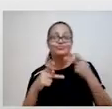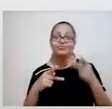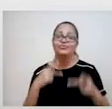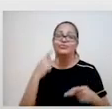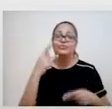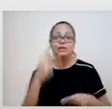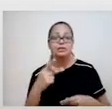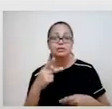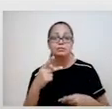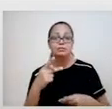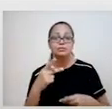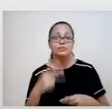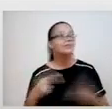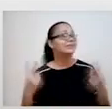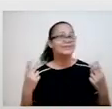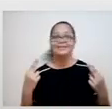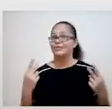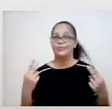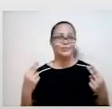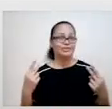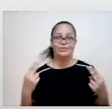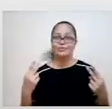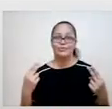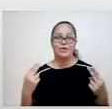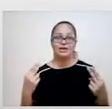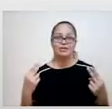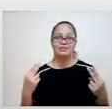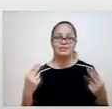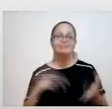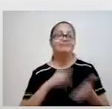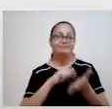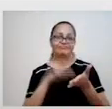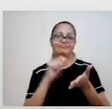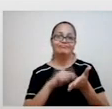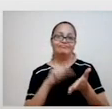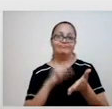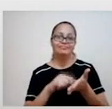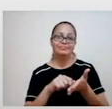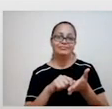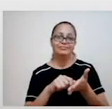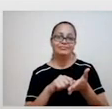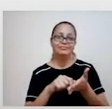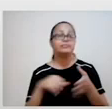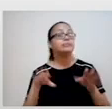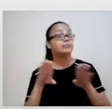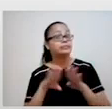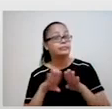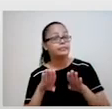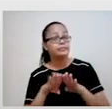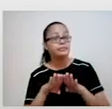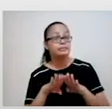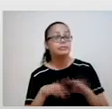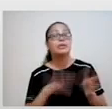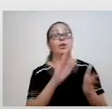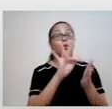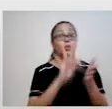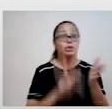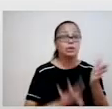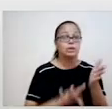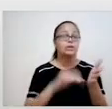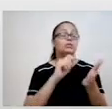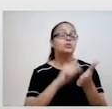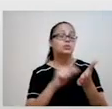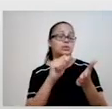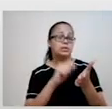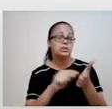Então, não é igual, não dá para escrever do jeito que nós falamos. Vimos também que o texto escrito, ele